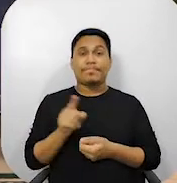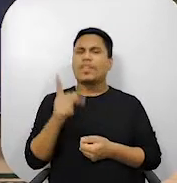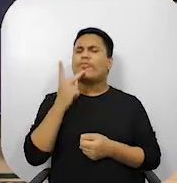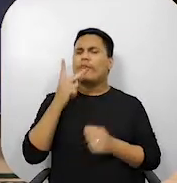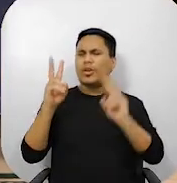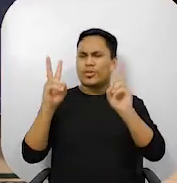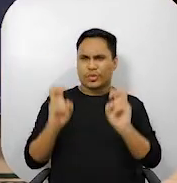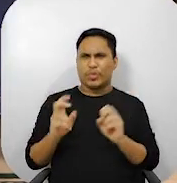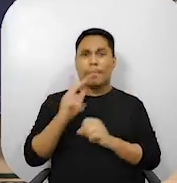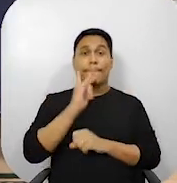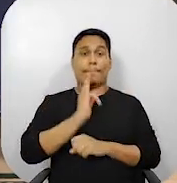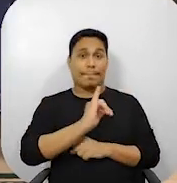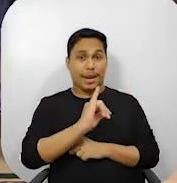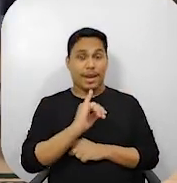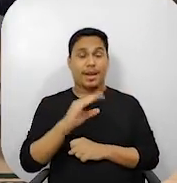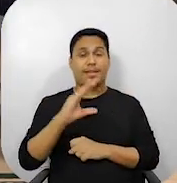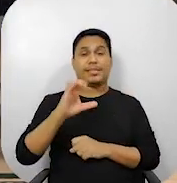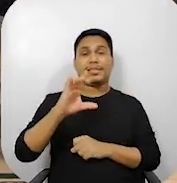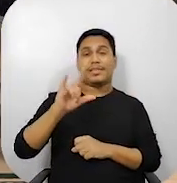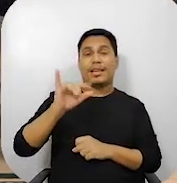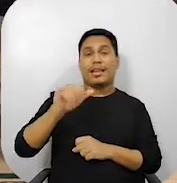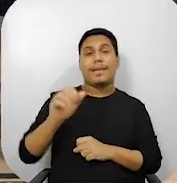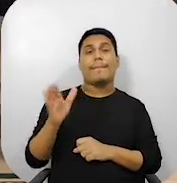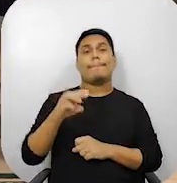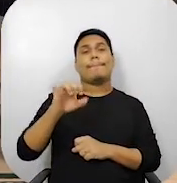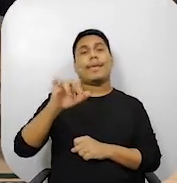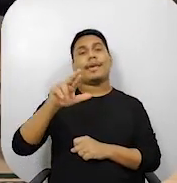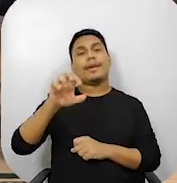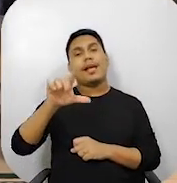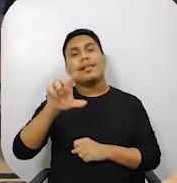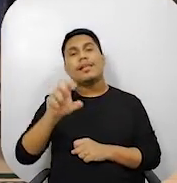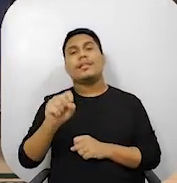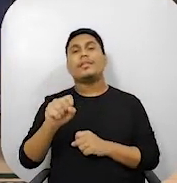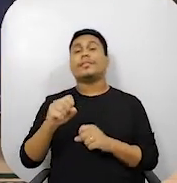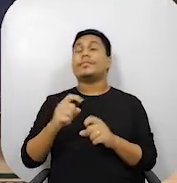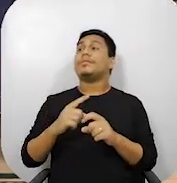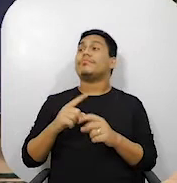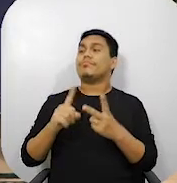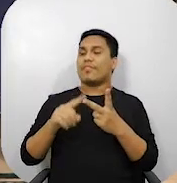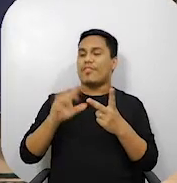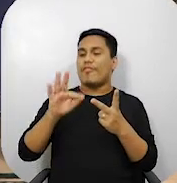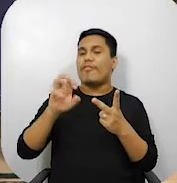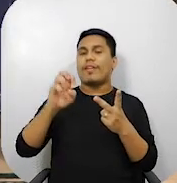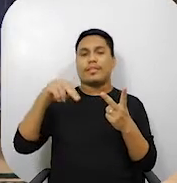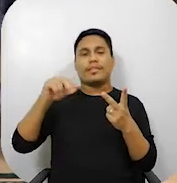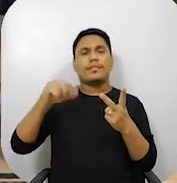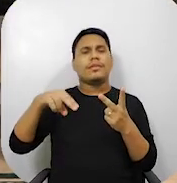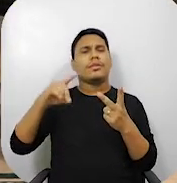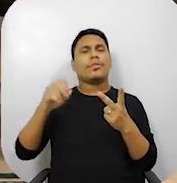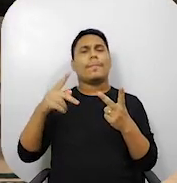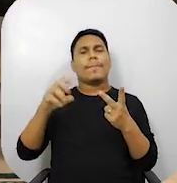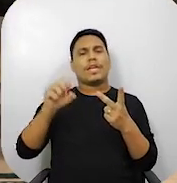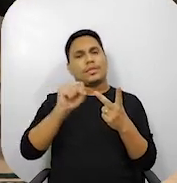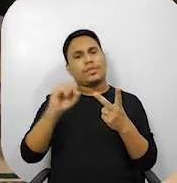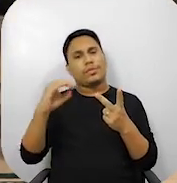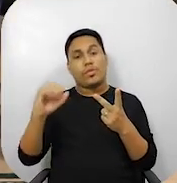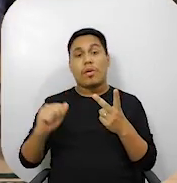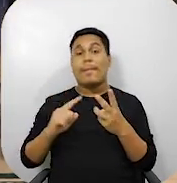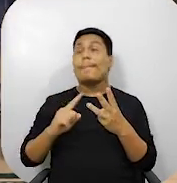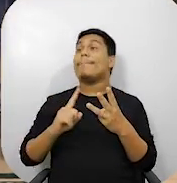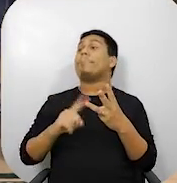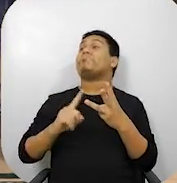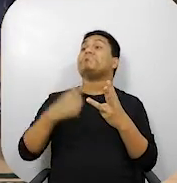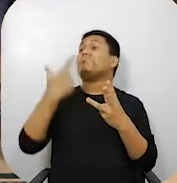pai a Cecília Meireles Fernando Pessoa Mas quem está te inspirando agora na atualidade tem alguém que você possa